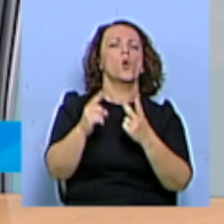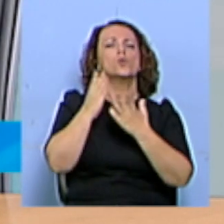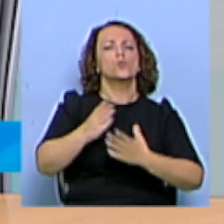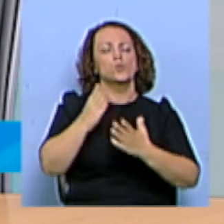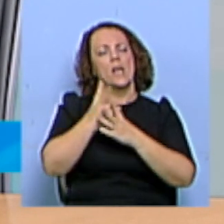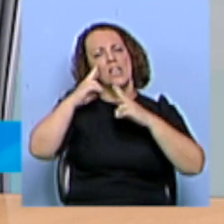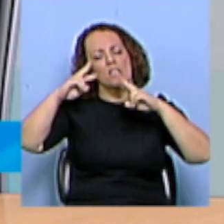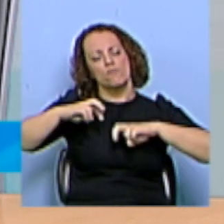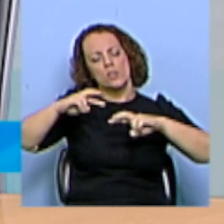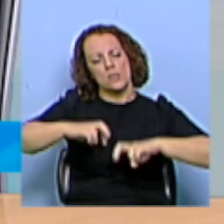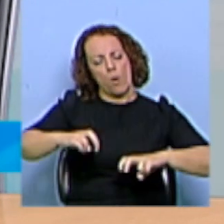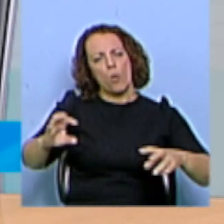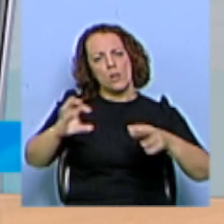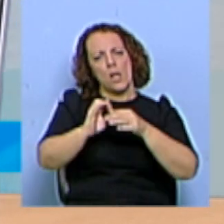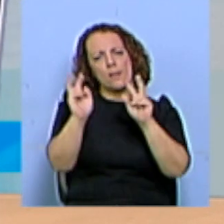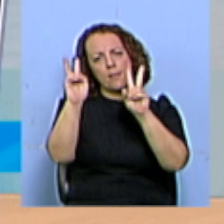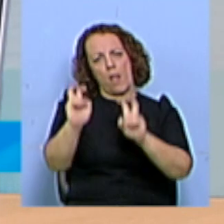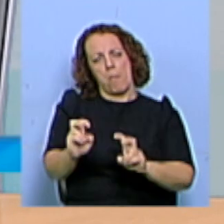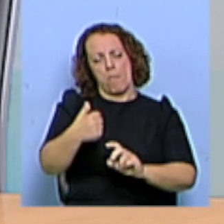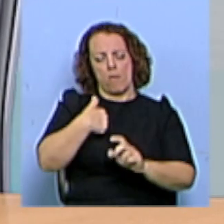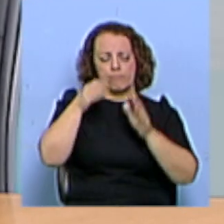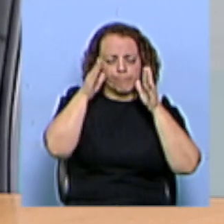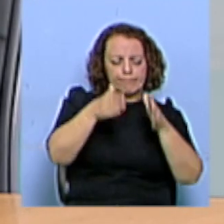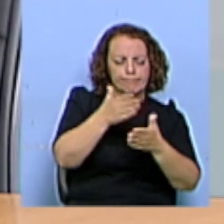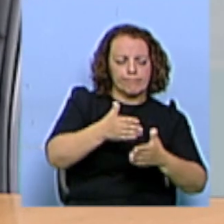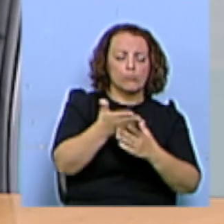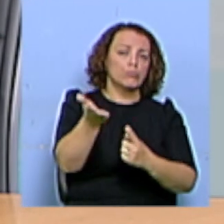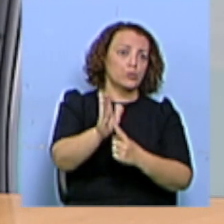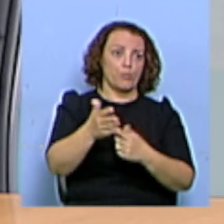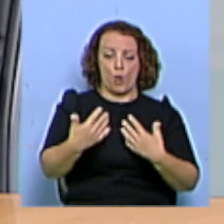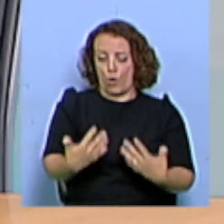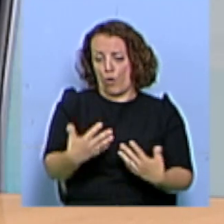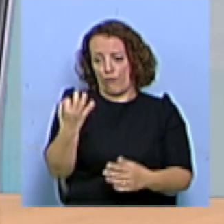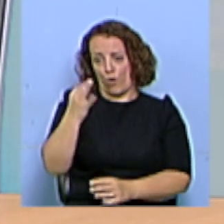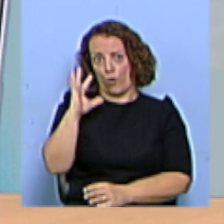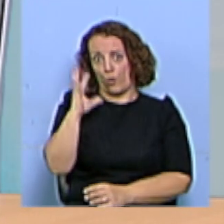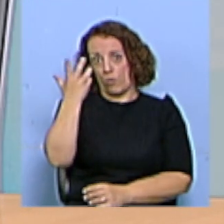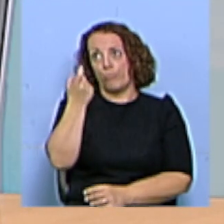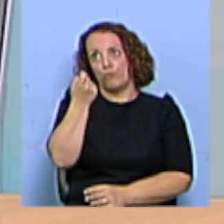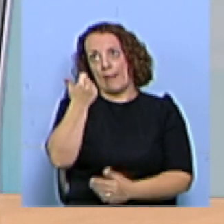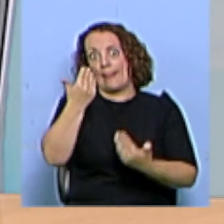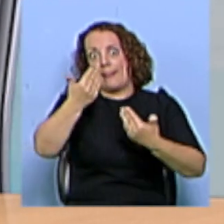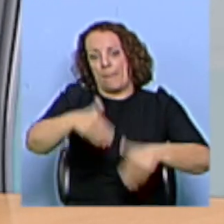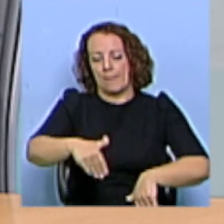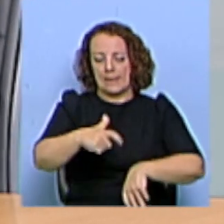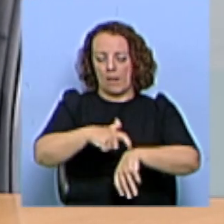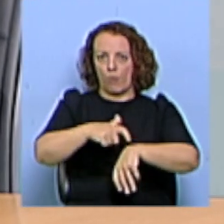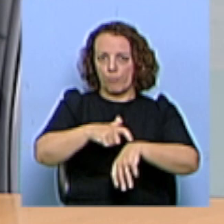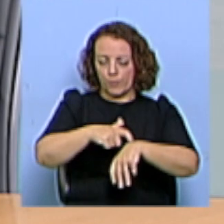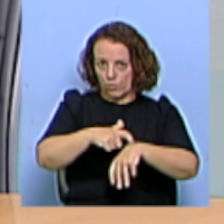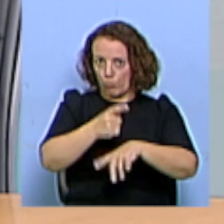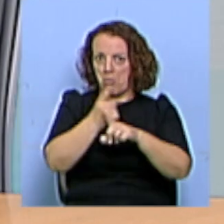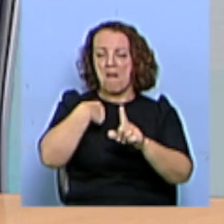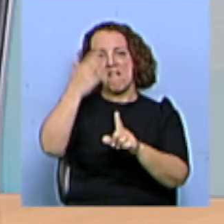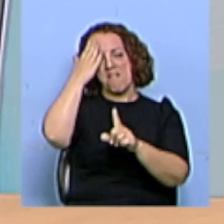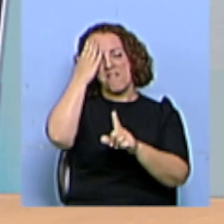investigação sobre temas que estou a trabalhar, como por exemplo aconteceu agora, embora muito limitado no tempo, porque tinha previsto quase 2